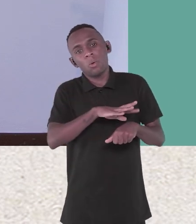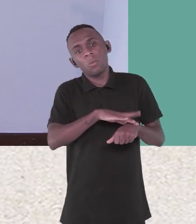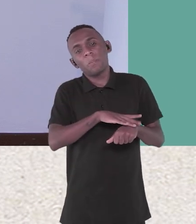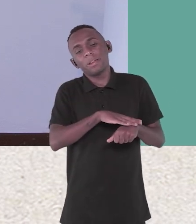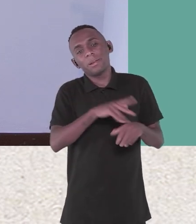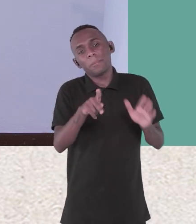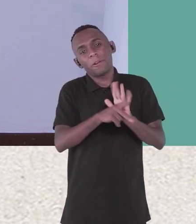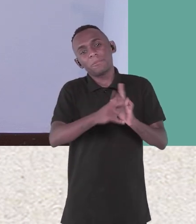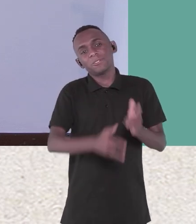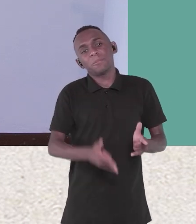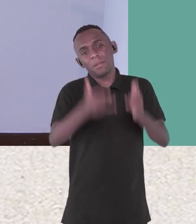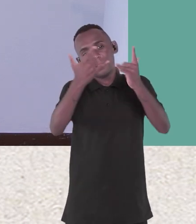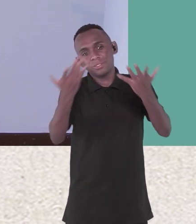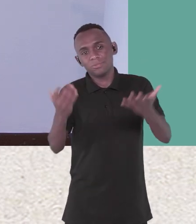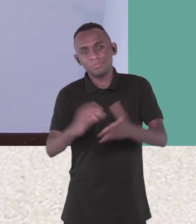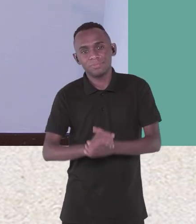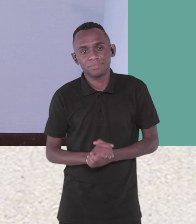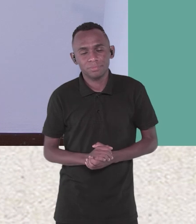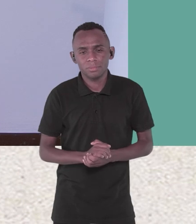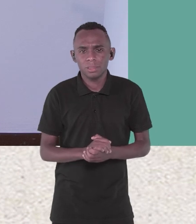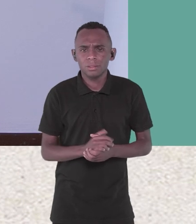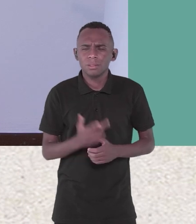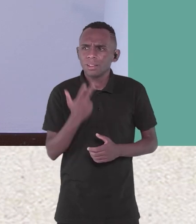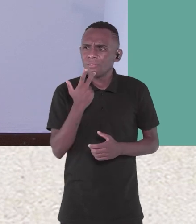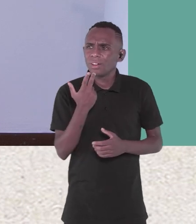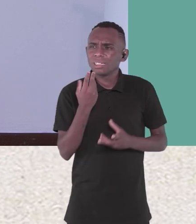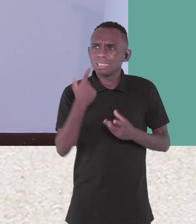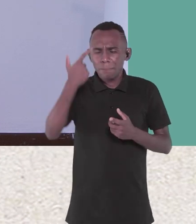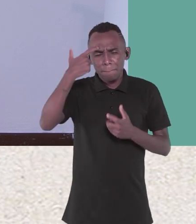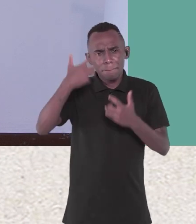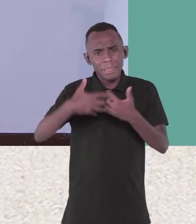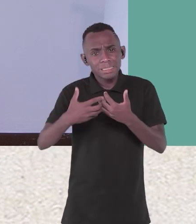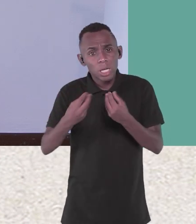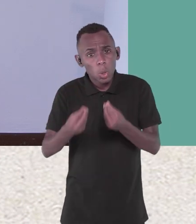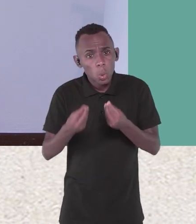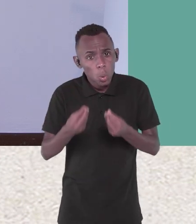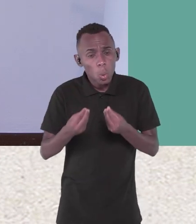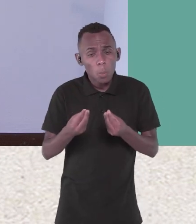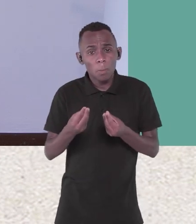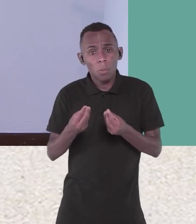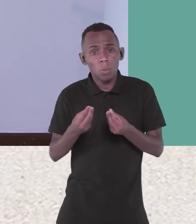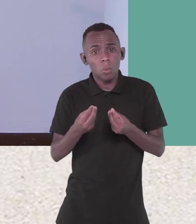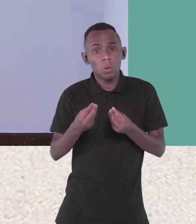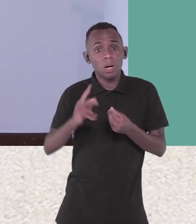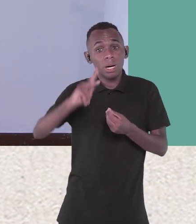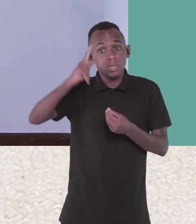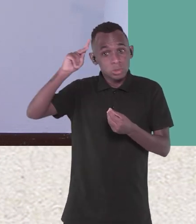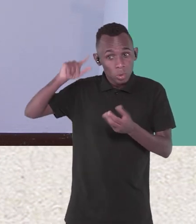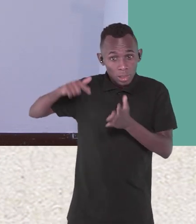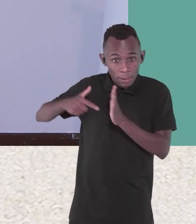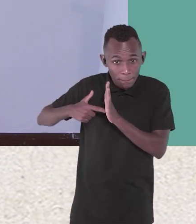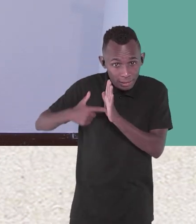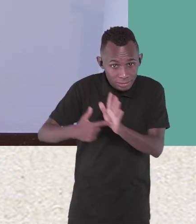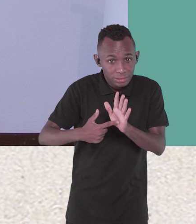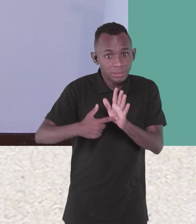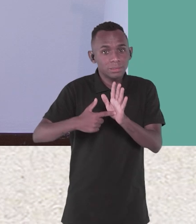prédio. Aí você fala, eu não sei como que a história conta exatamente o fim da Liga das Nações,